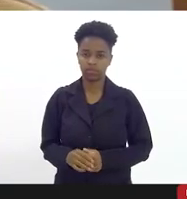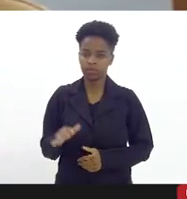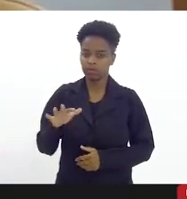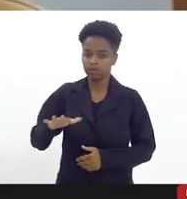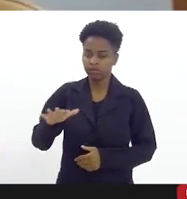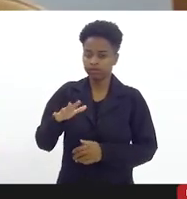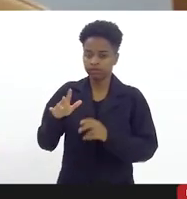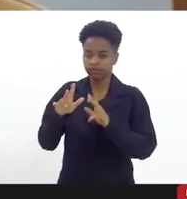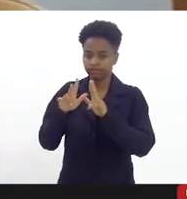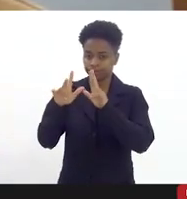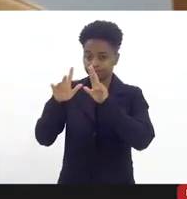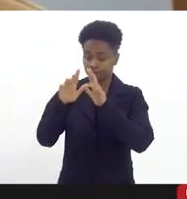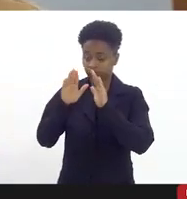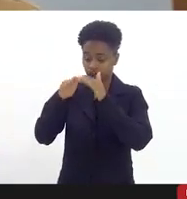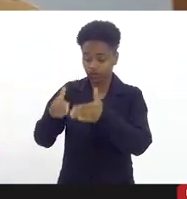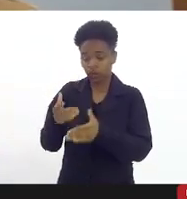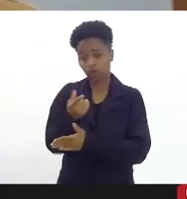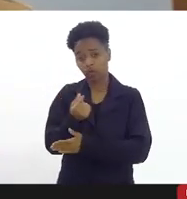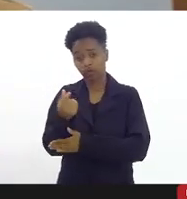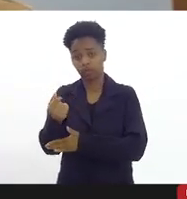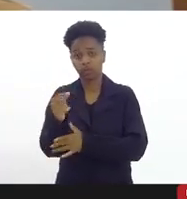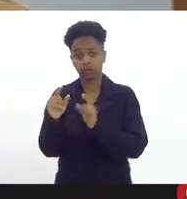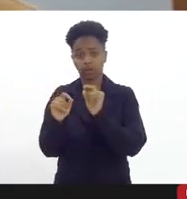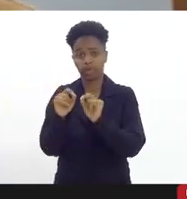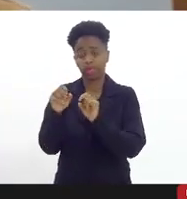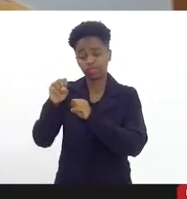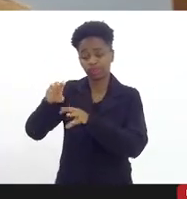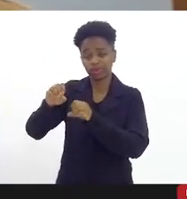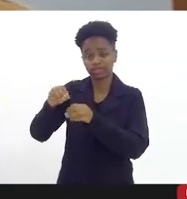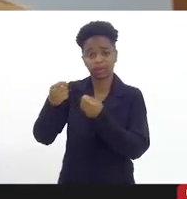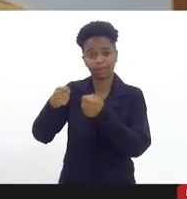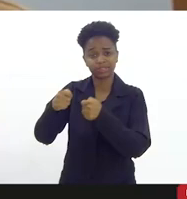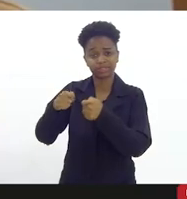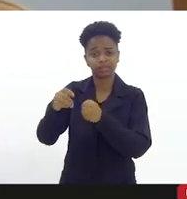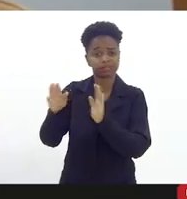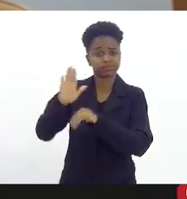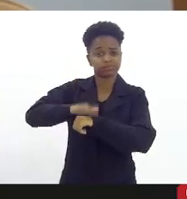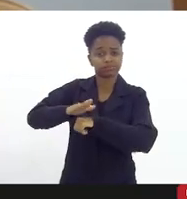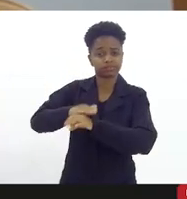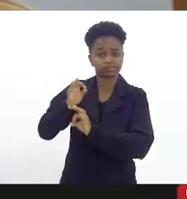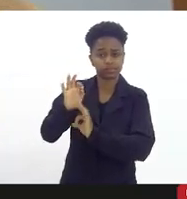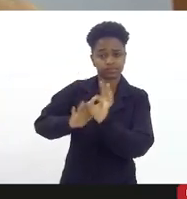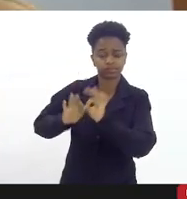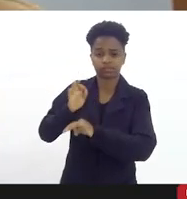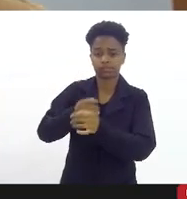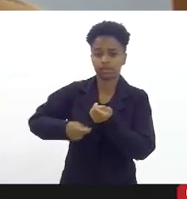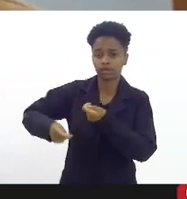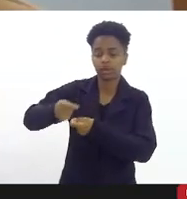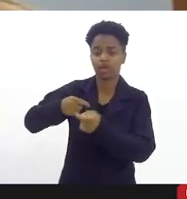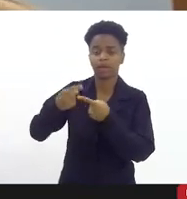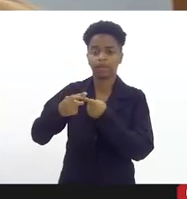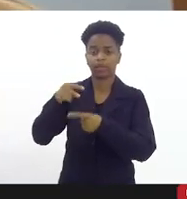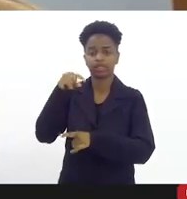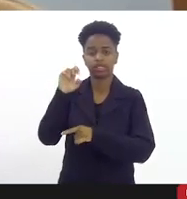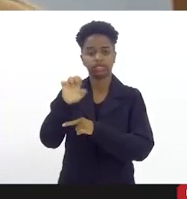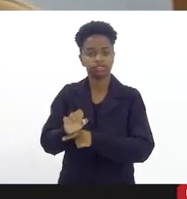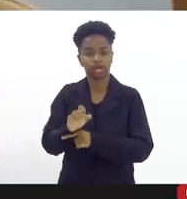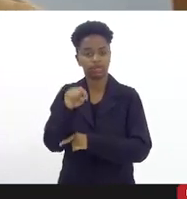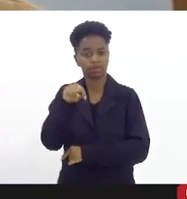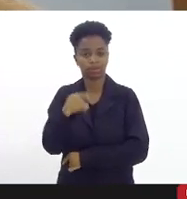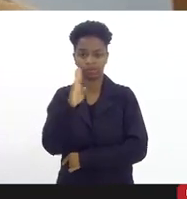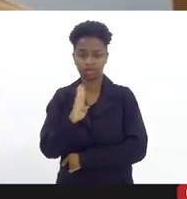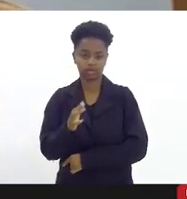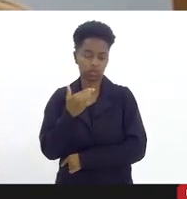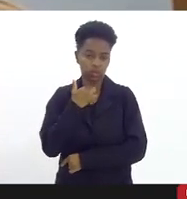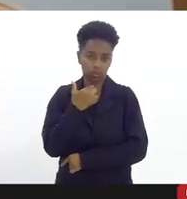ao capital do que a educação tem que ser auto-regulamentada ou seja o estado brasileiro não precisa